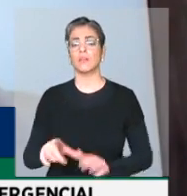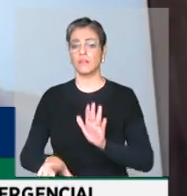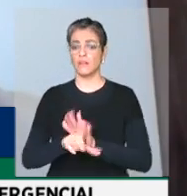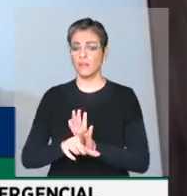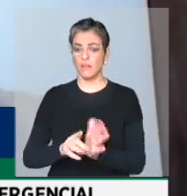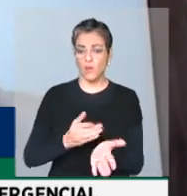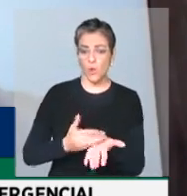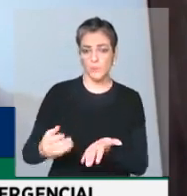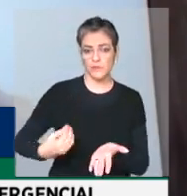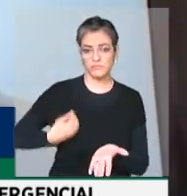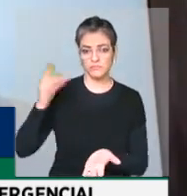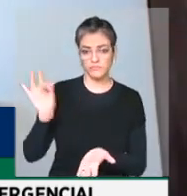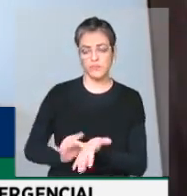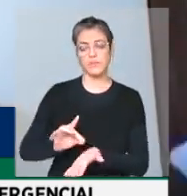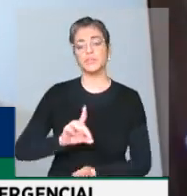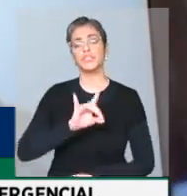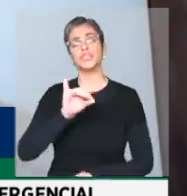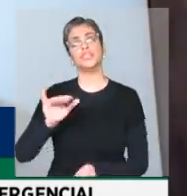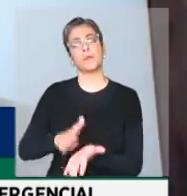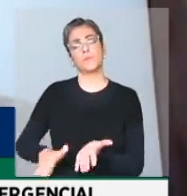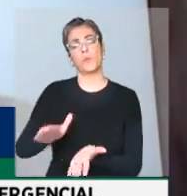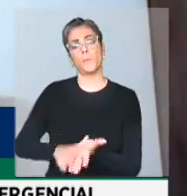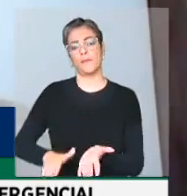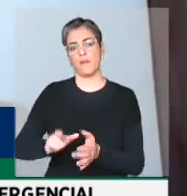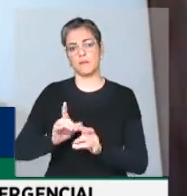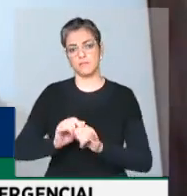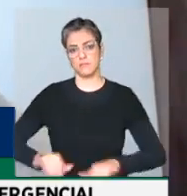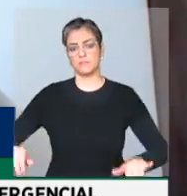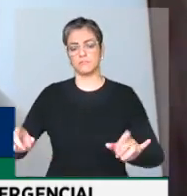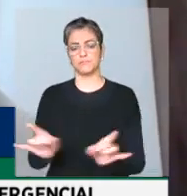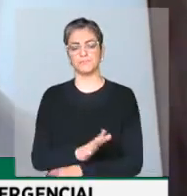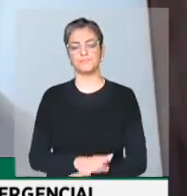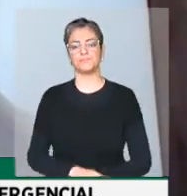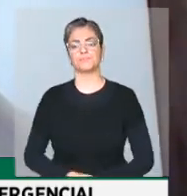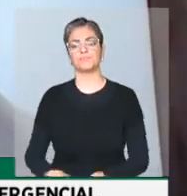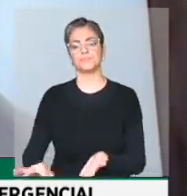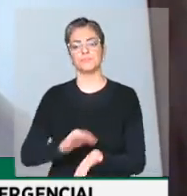de sua publicação. Deputada professora Dorinha. Muito obrigada, senhor presidente.